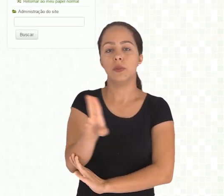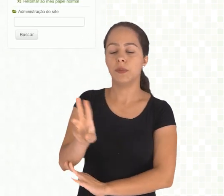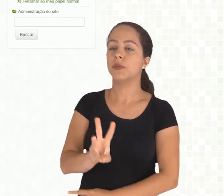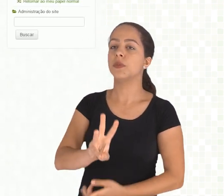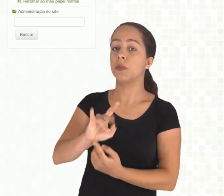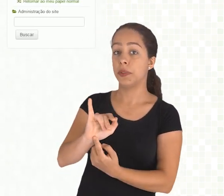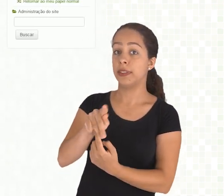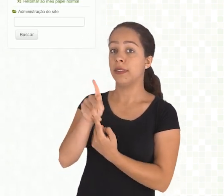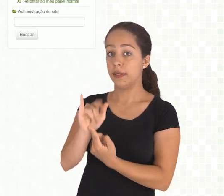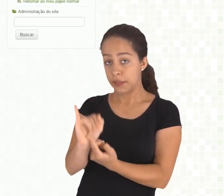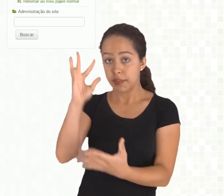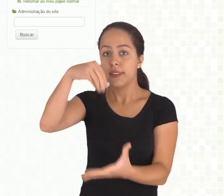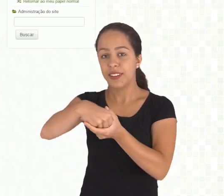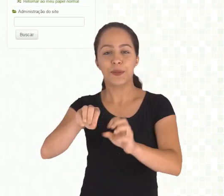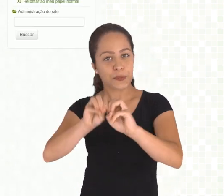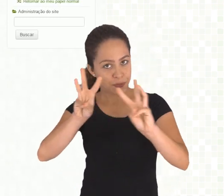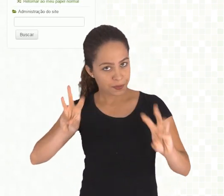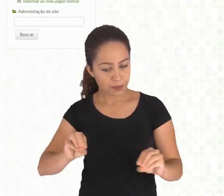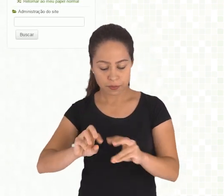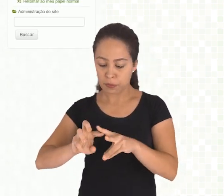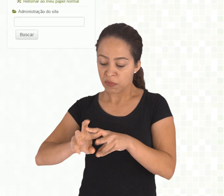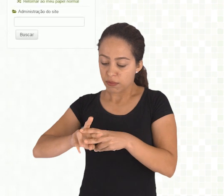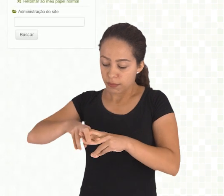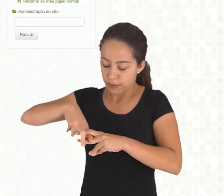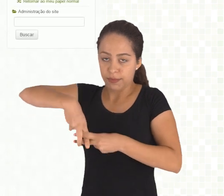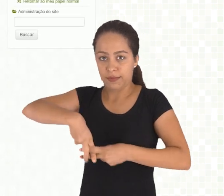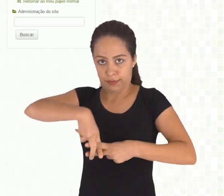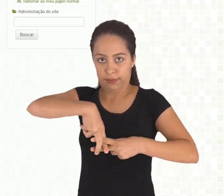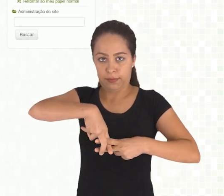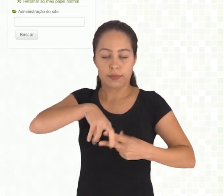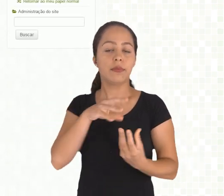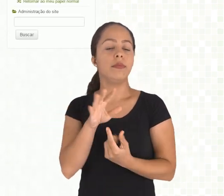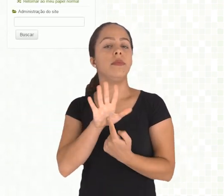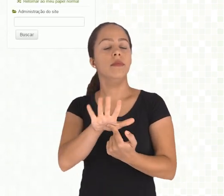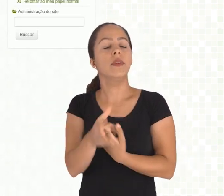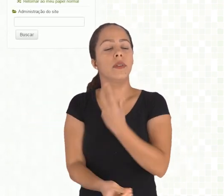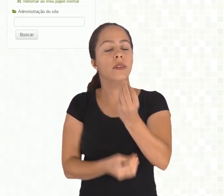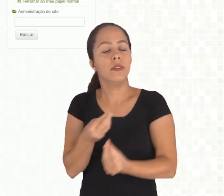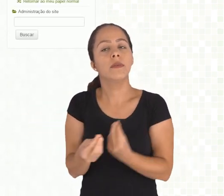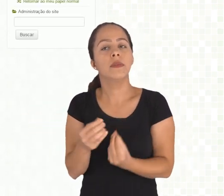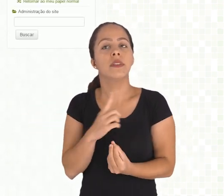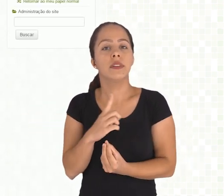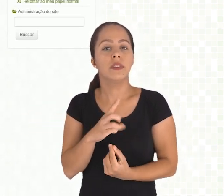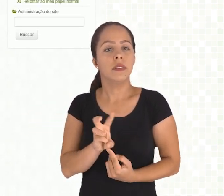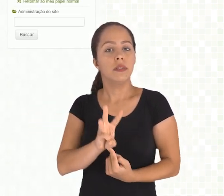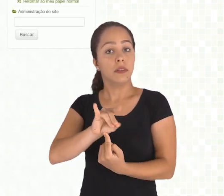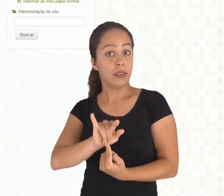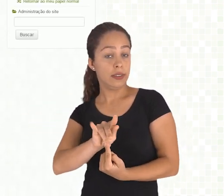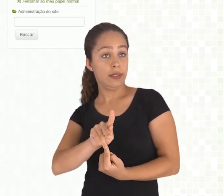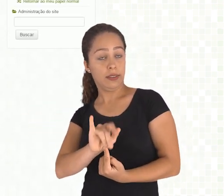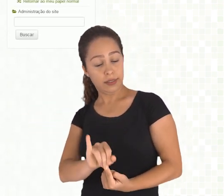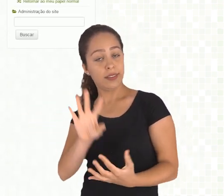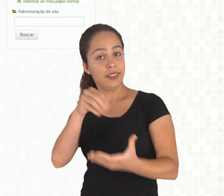que chama ferramenta wiki no mudou esse ícone ele já revela um pouco das características da wiki que é um